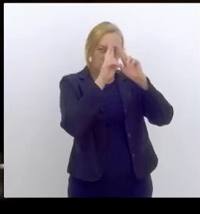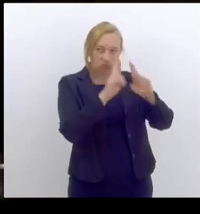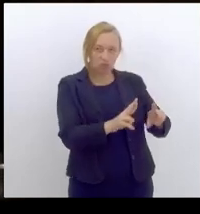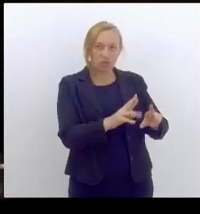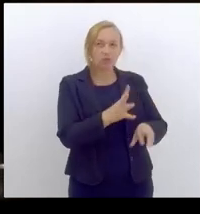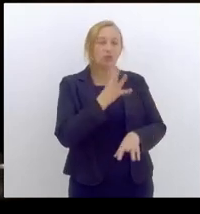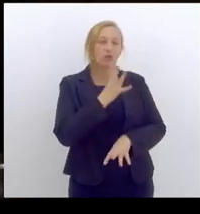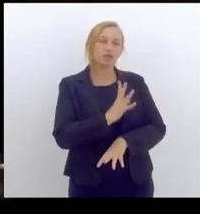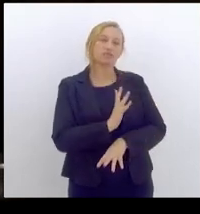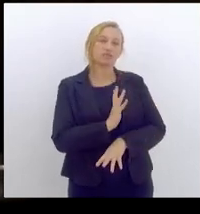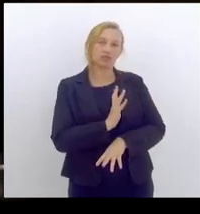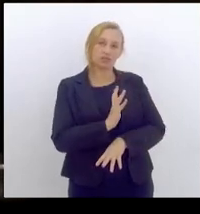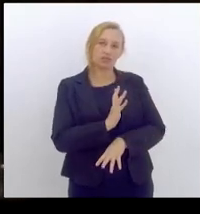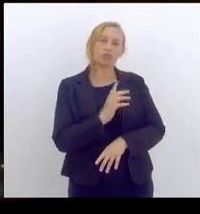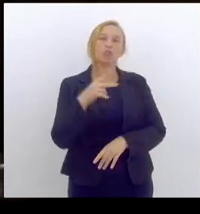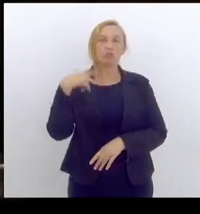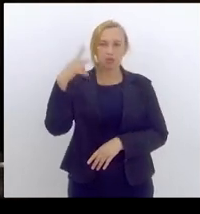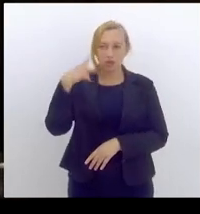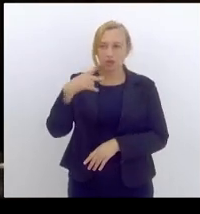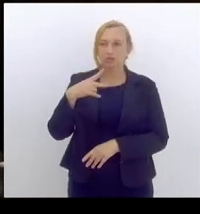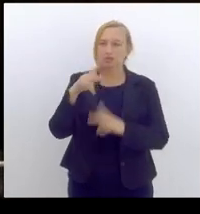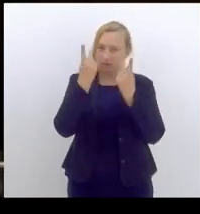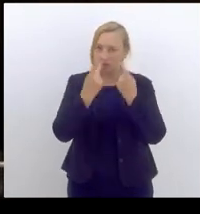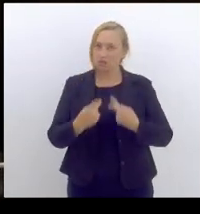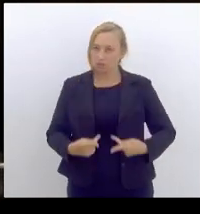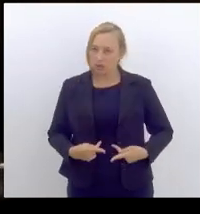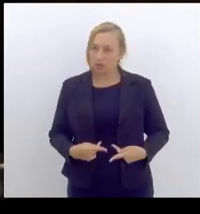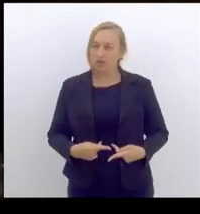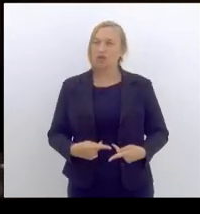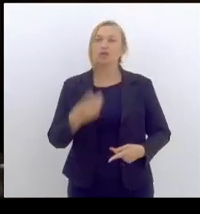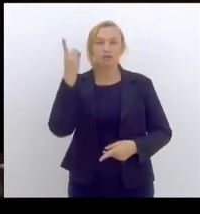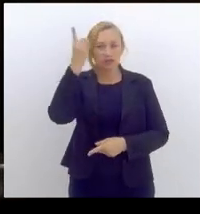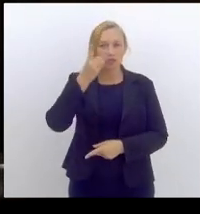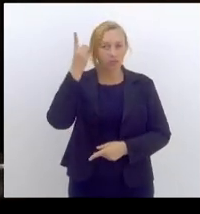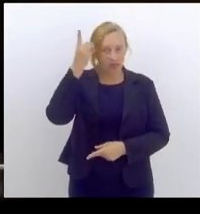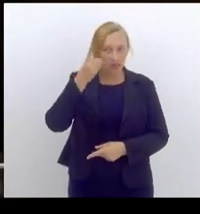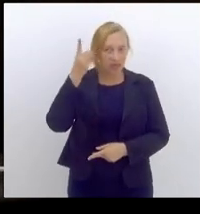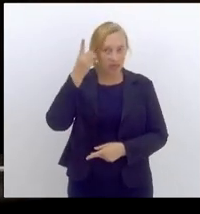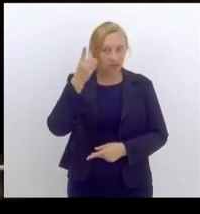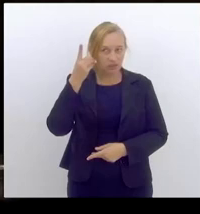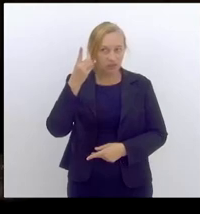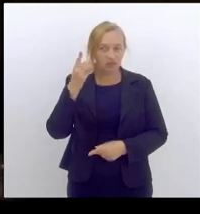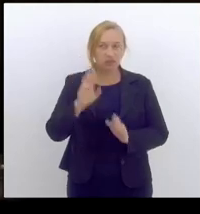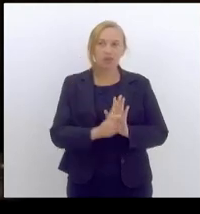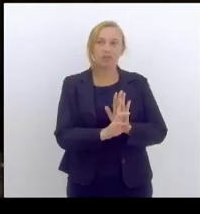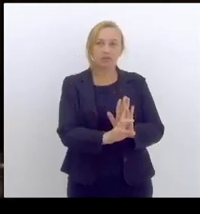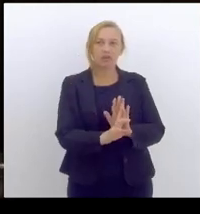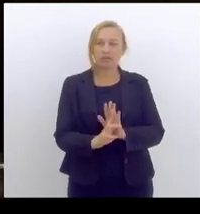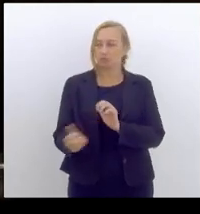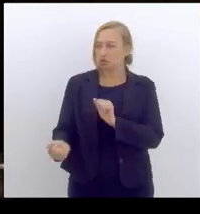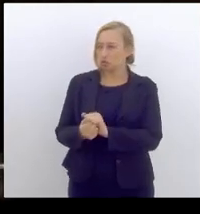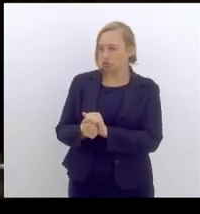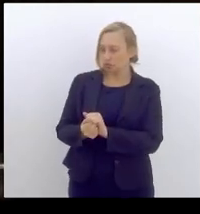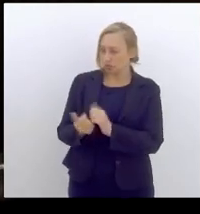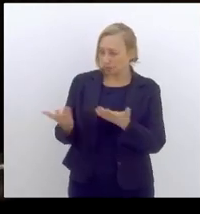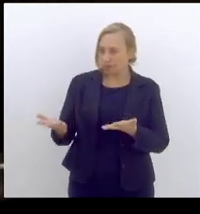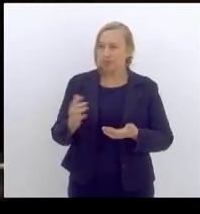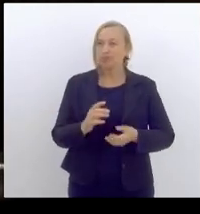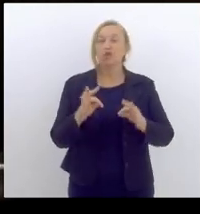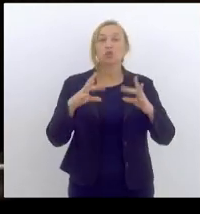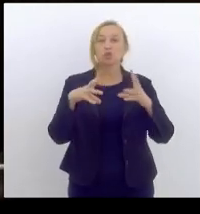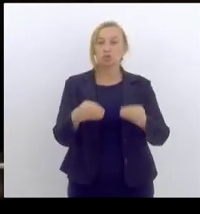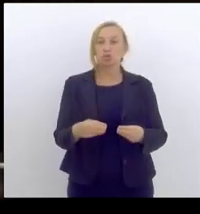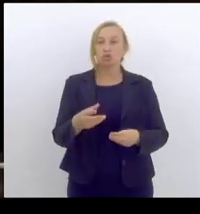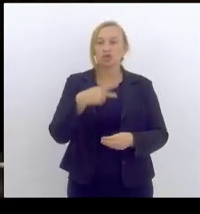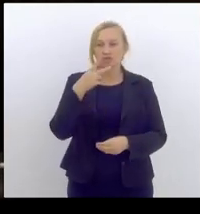conhece como político, como ser humano, como um deputado da região que representamos juntos. Tudo que tratamos